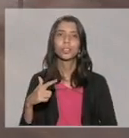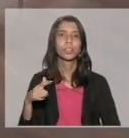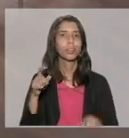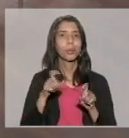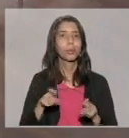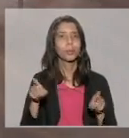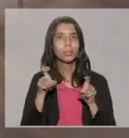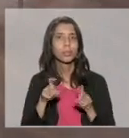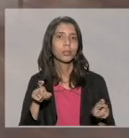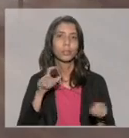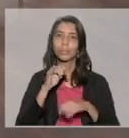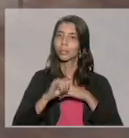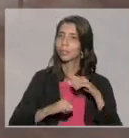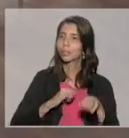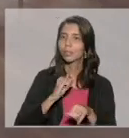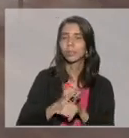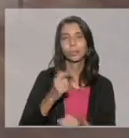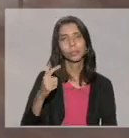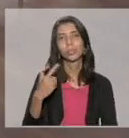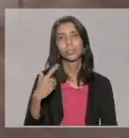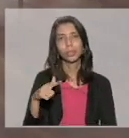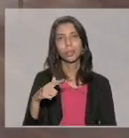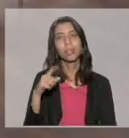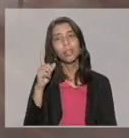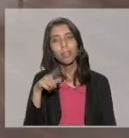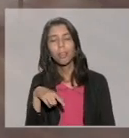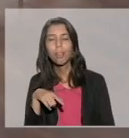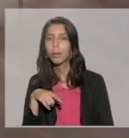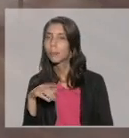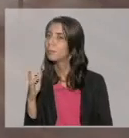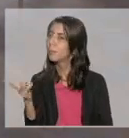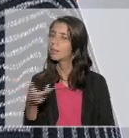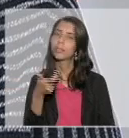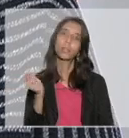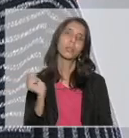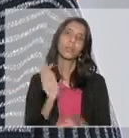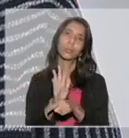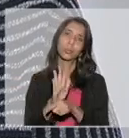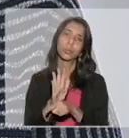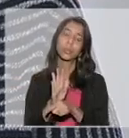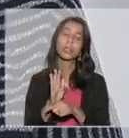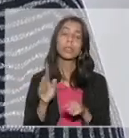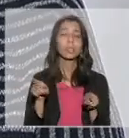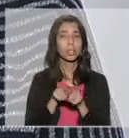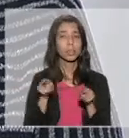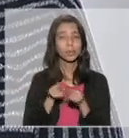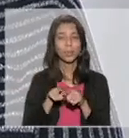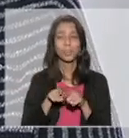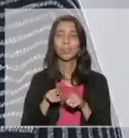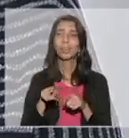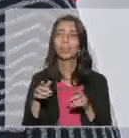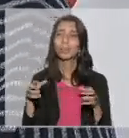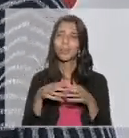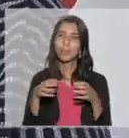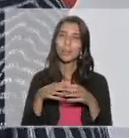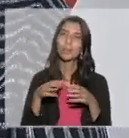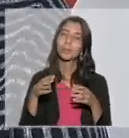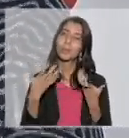tinha... Não tinha computador, não tinha internet. Recurso, né? É um recurso maravilhoso, né? Acho, inclusive, assim, essa turma